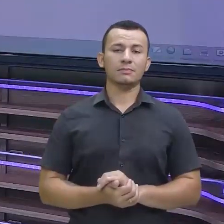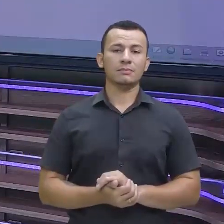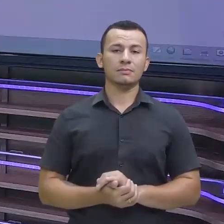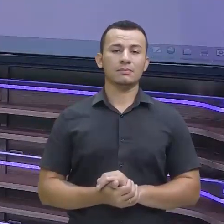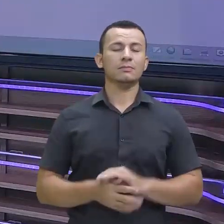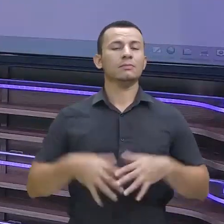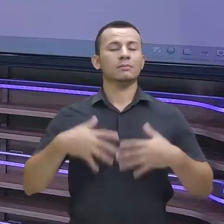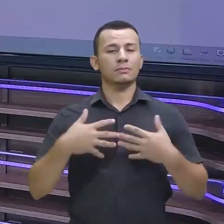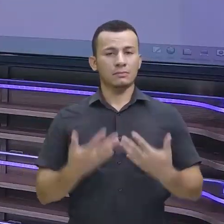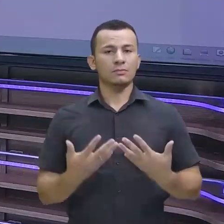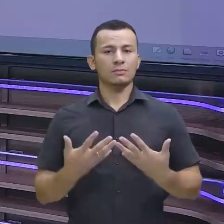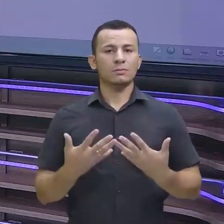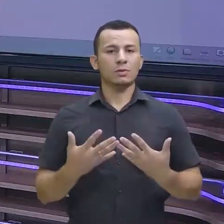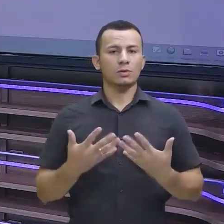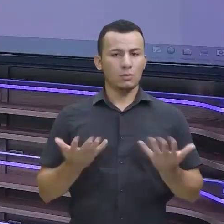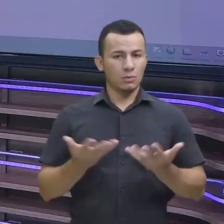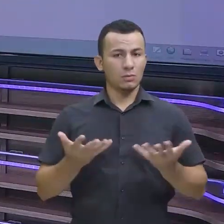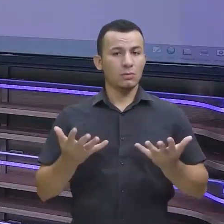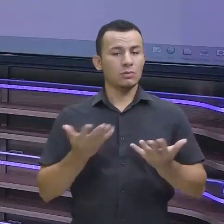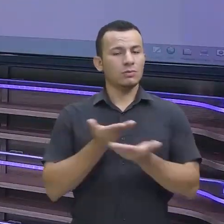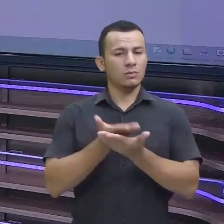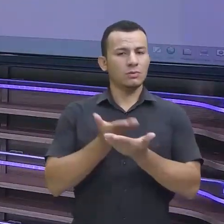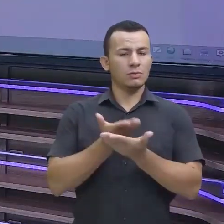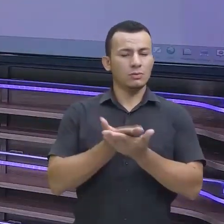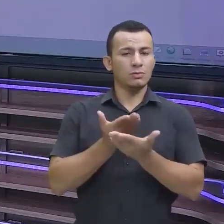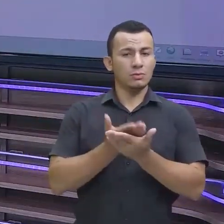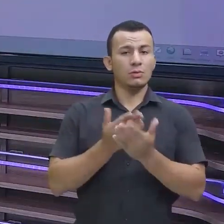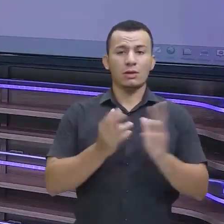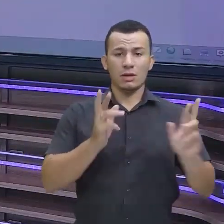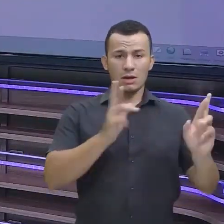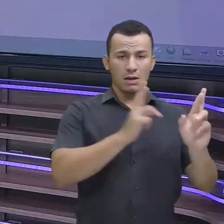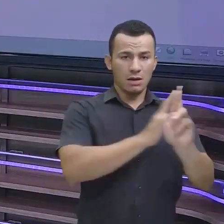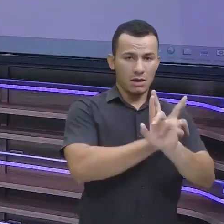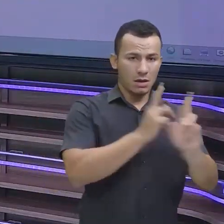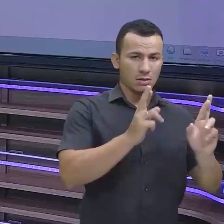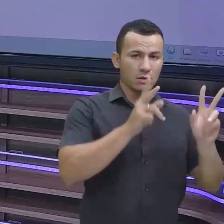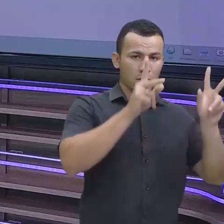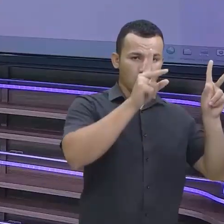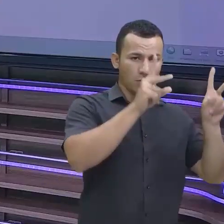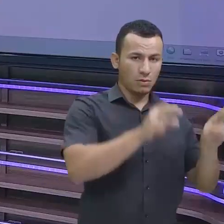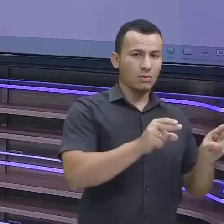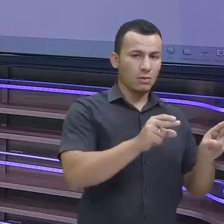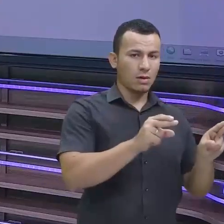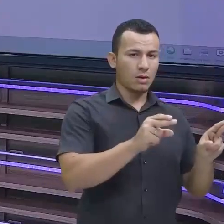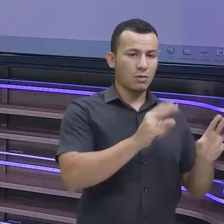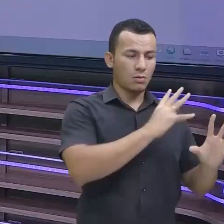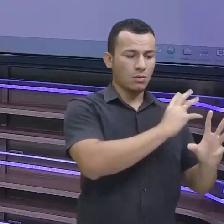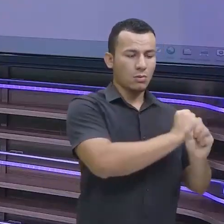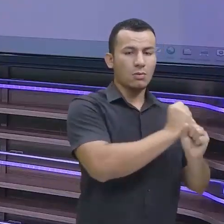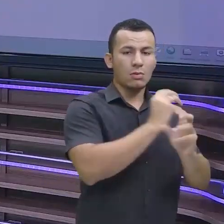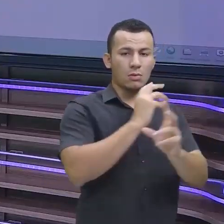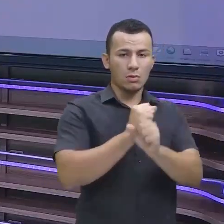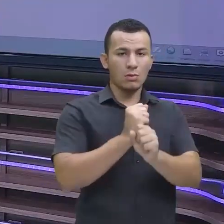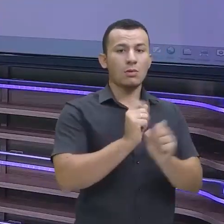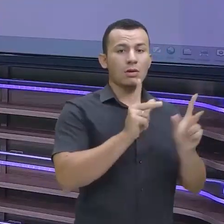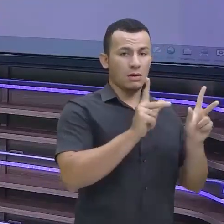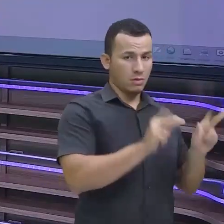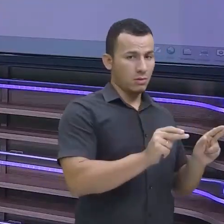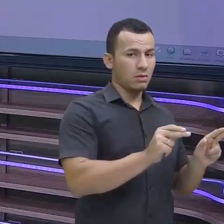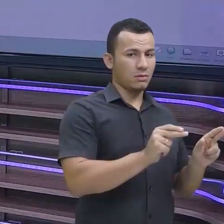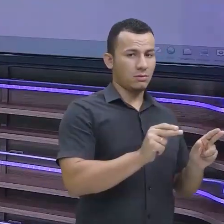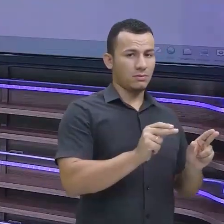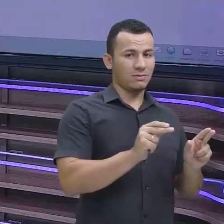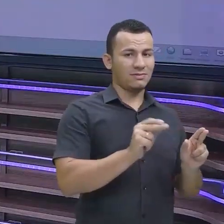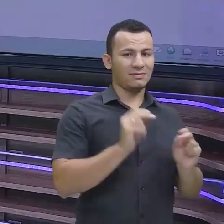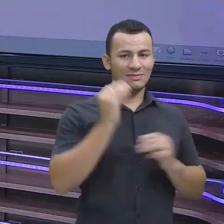Então, isso que nós aprendemos hoje foi isso. Relação de igualdade quando resultados são iguais.